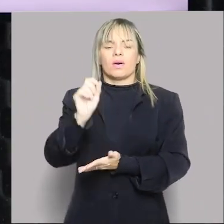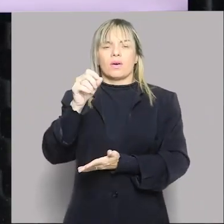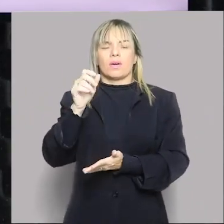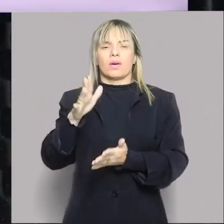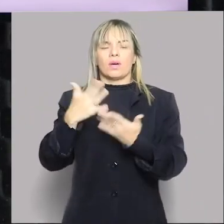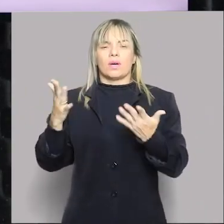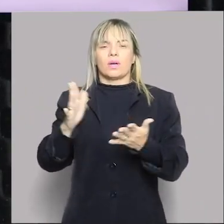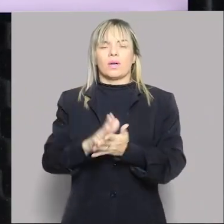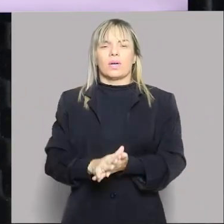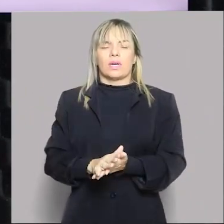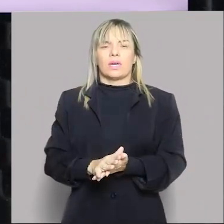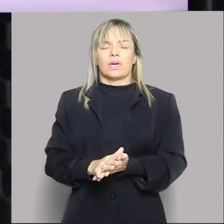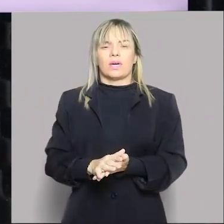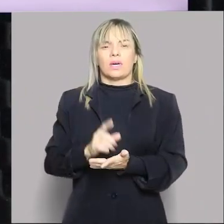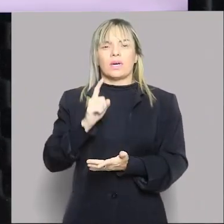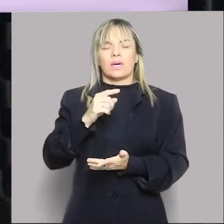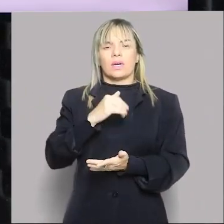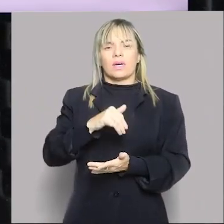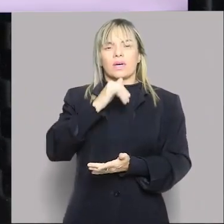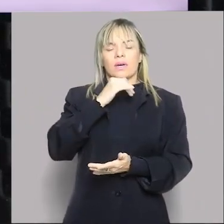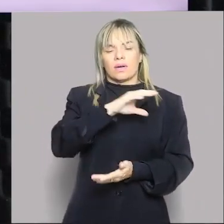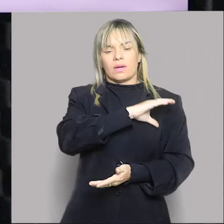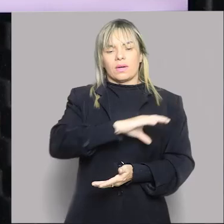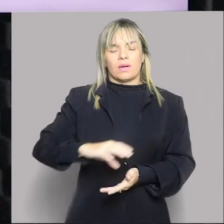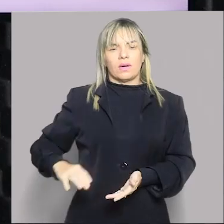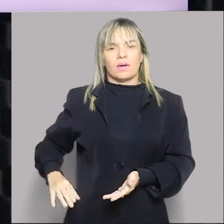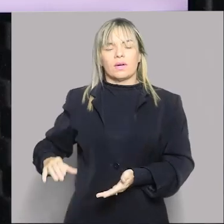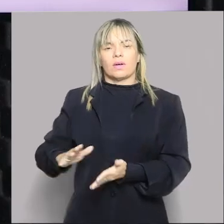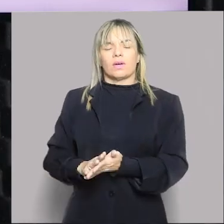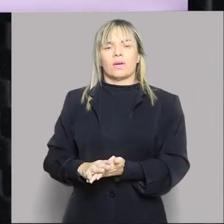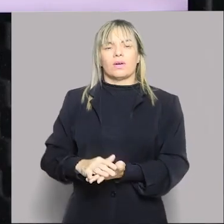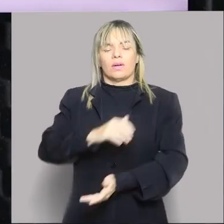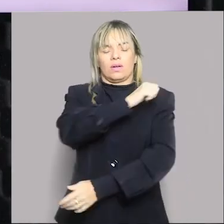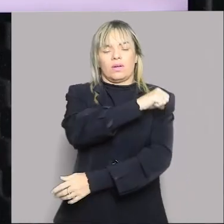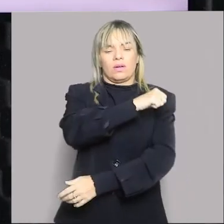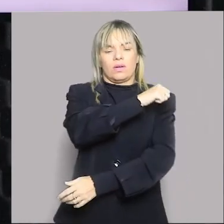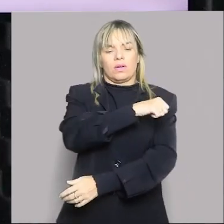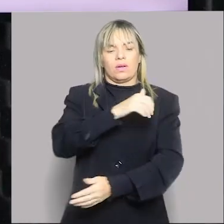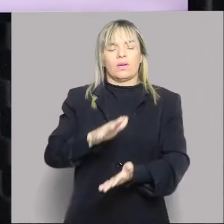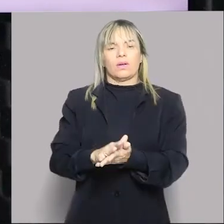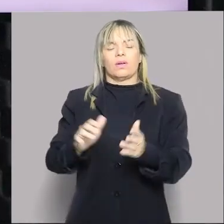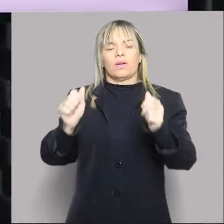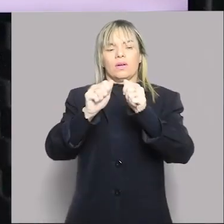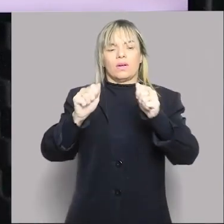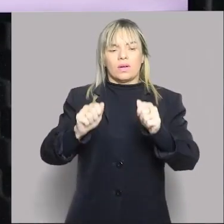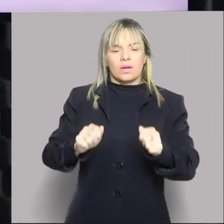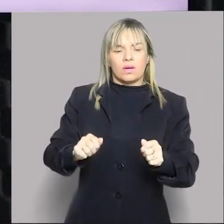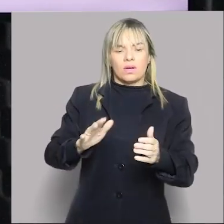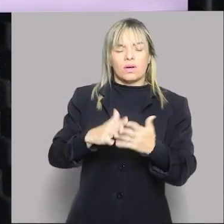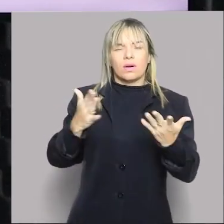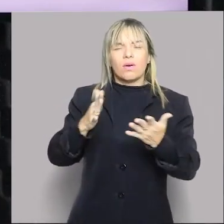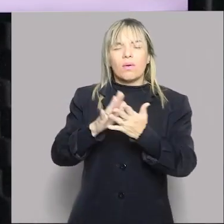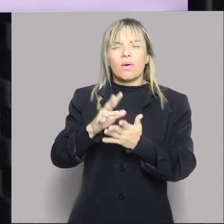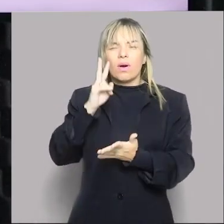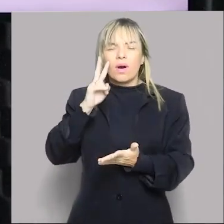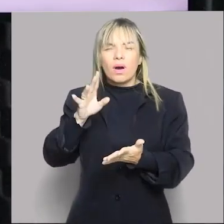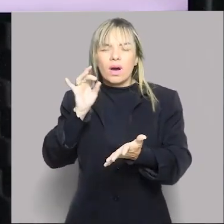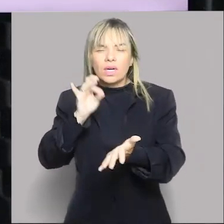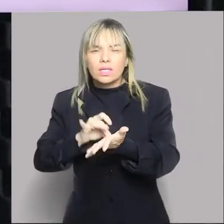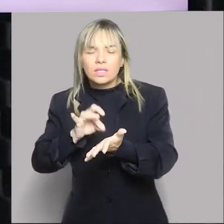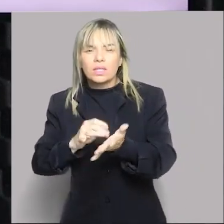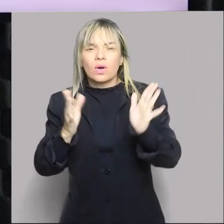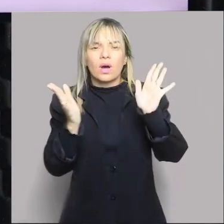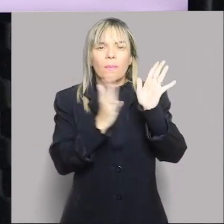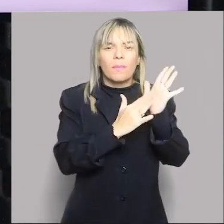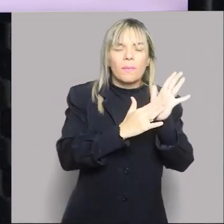Redentor. A abstrata é aquela que você olha e diz assim, isso é uma escultura, isso é uma estátua, o que que é? Não, o objetivo é você entender qual é a proposta do artista.